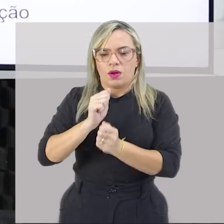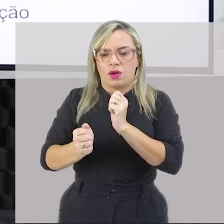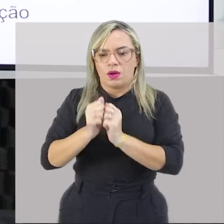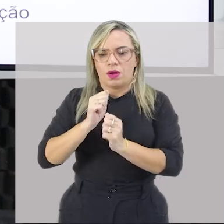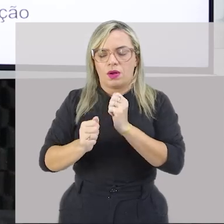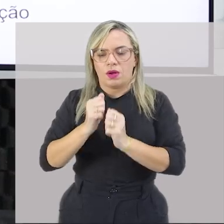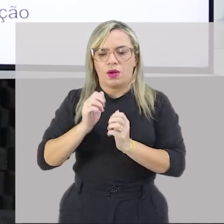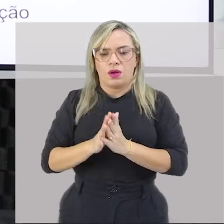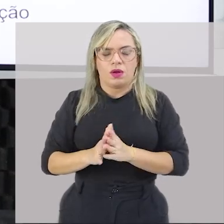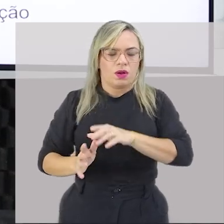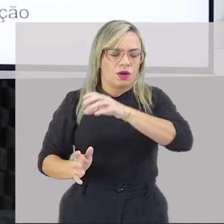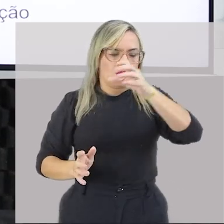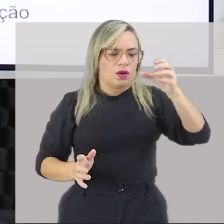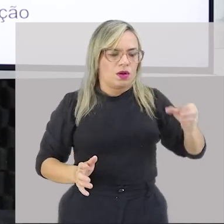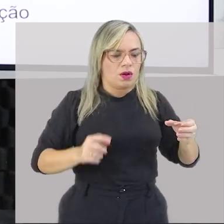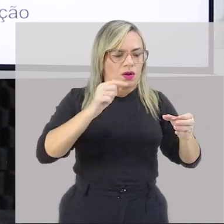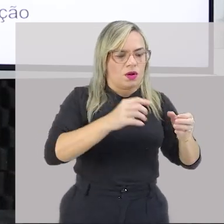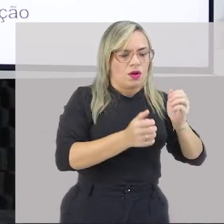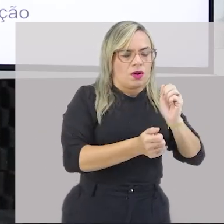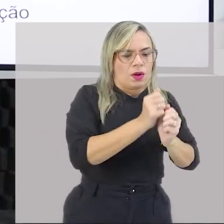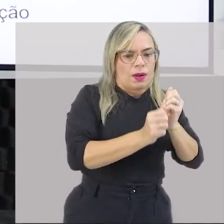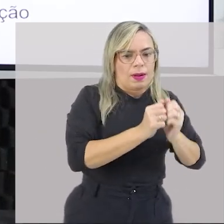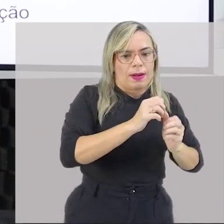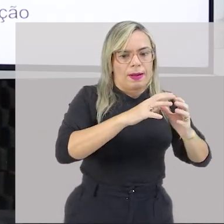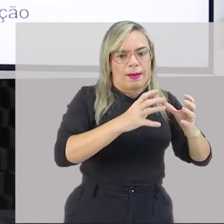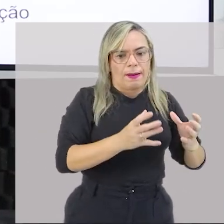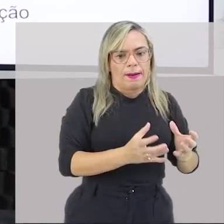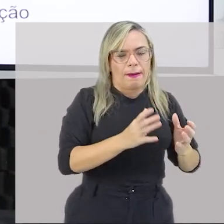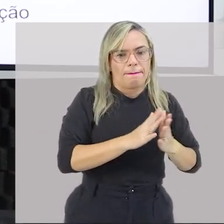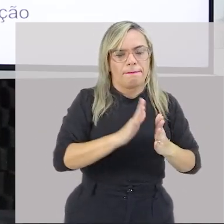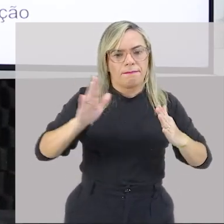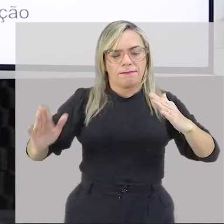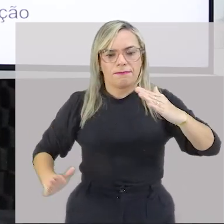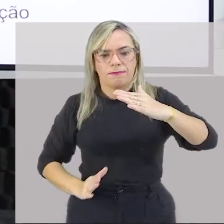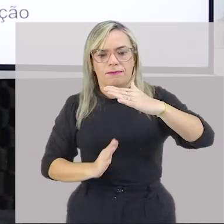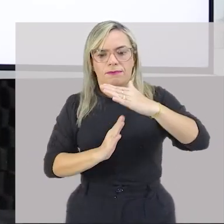suas extremidades até atingir a situação de equilíbrio. Então vamos ver.